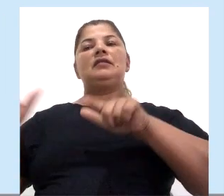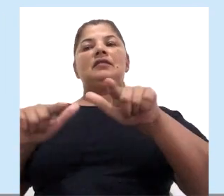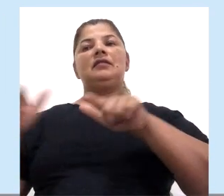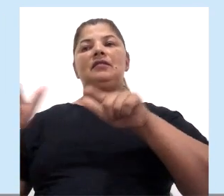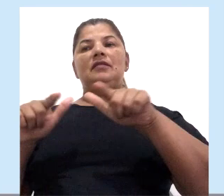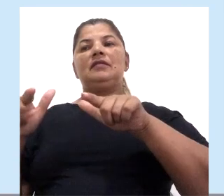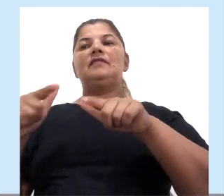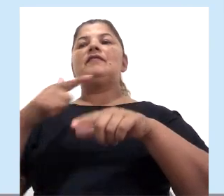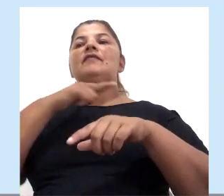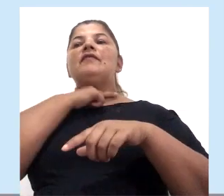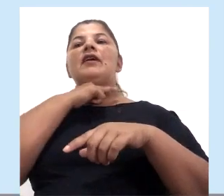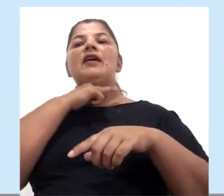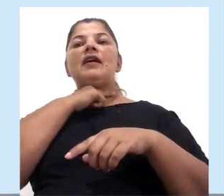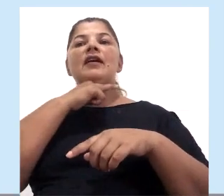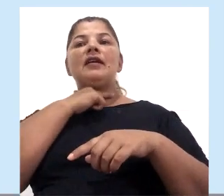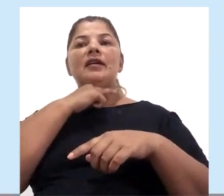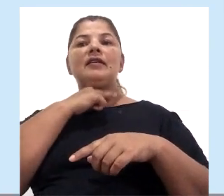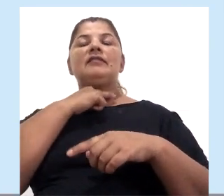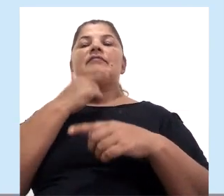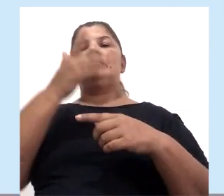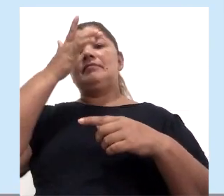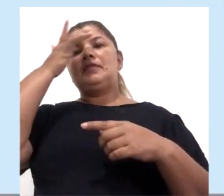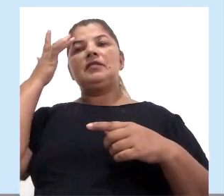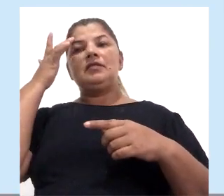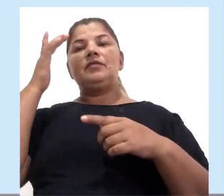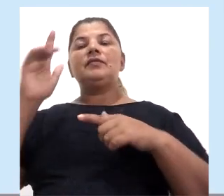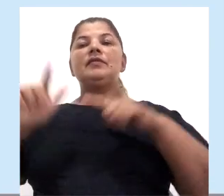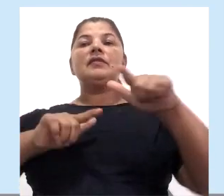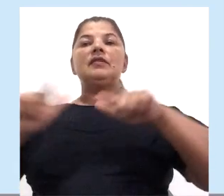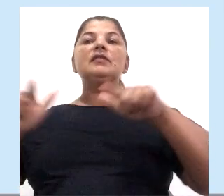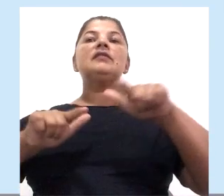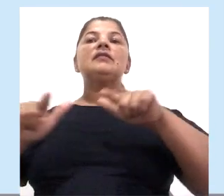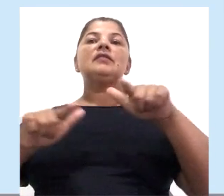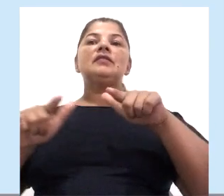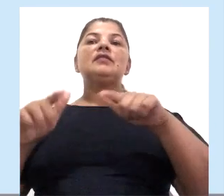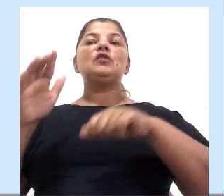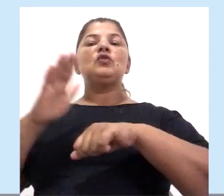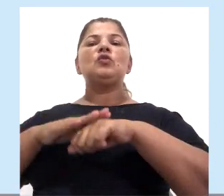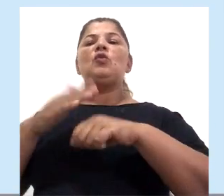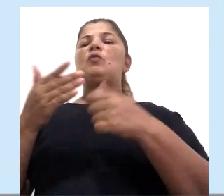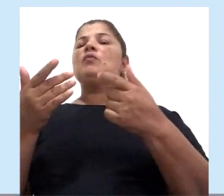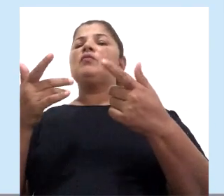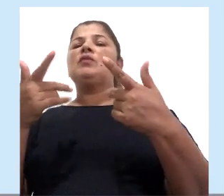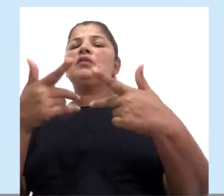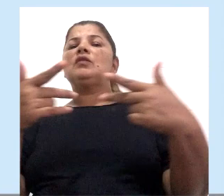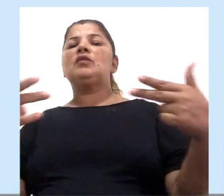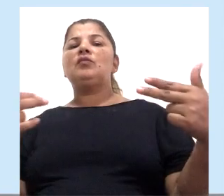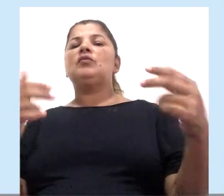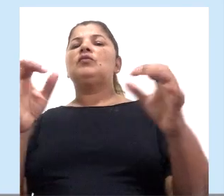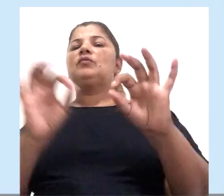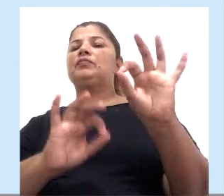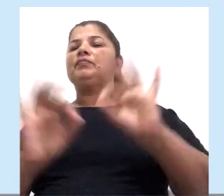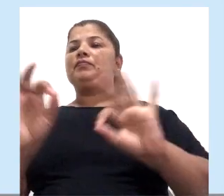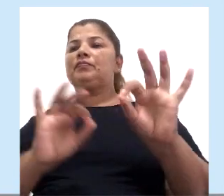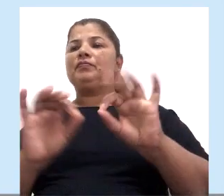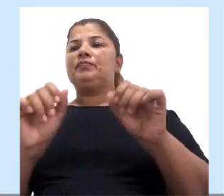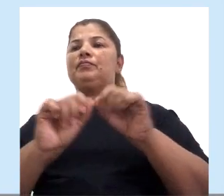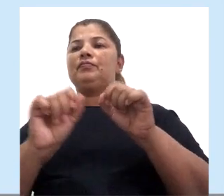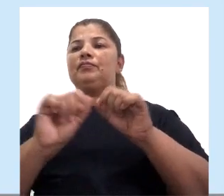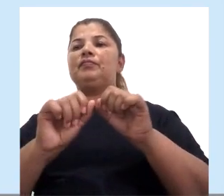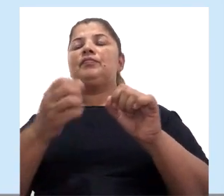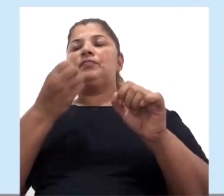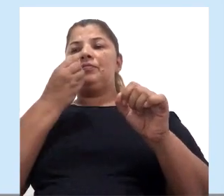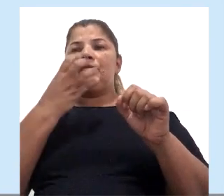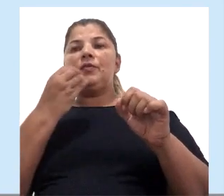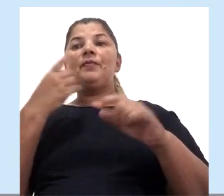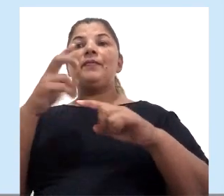carga de trabalho, a gente vai perdendo uma carga de trabalho humano, tá? Sobre determinada peça, sobre determinada produção, tá?